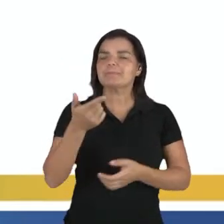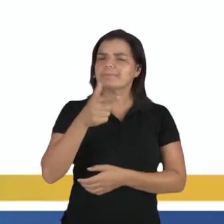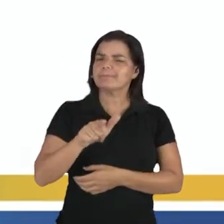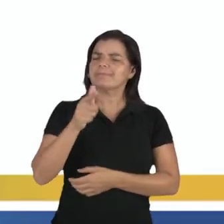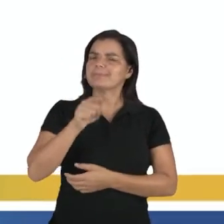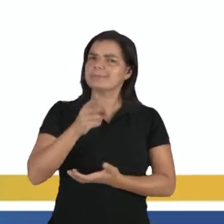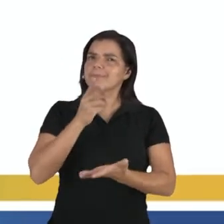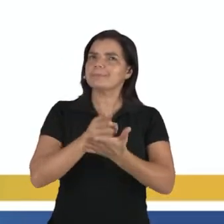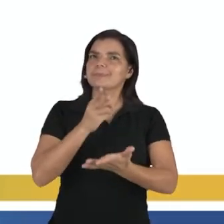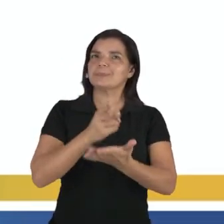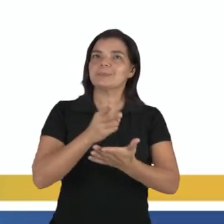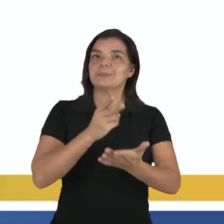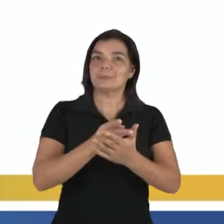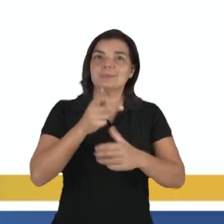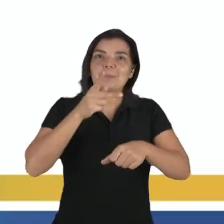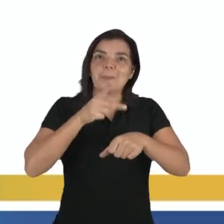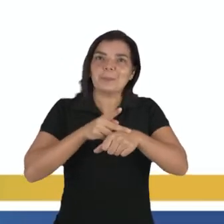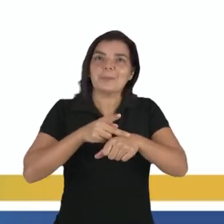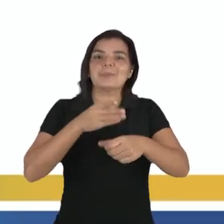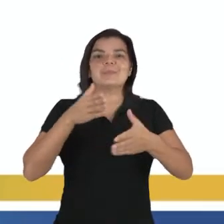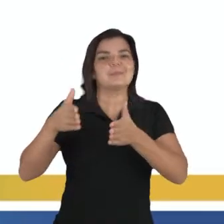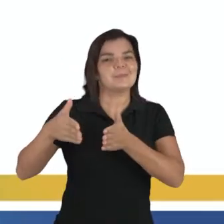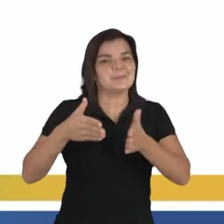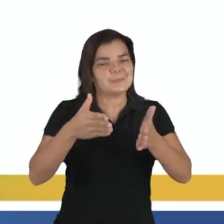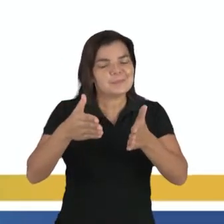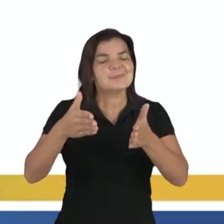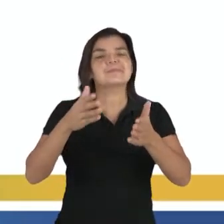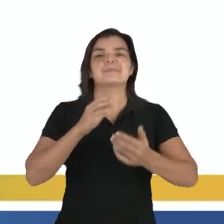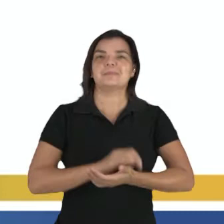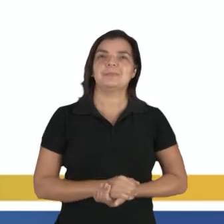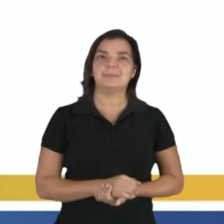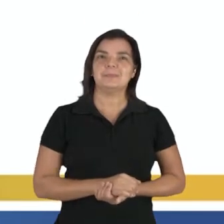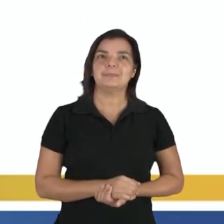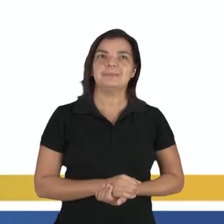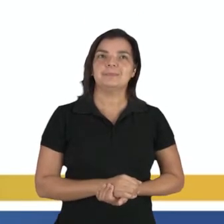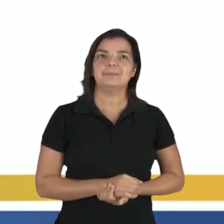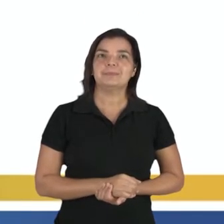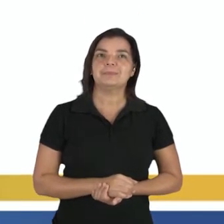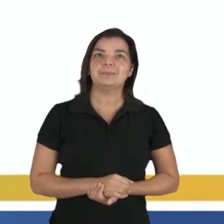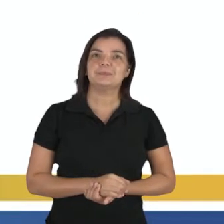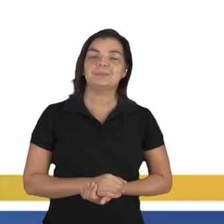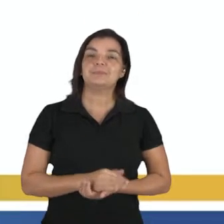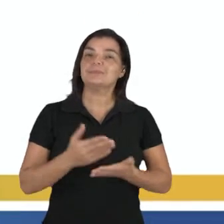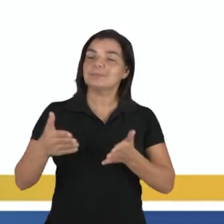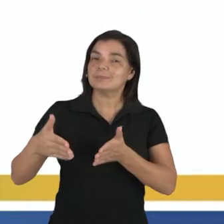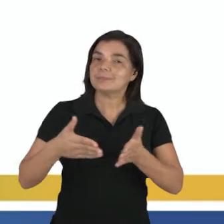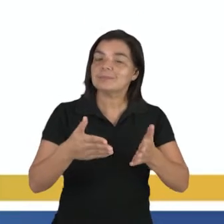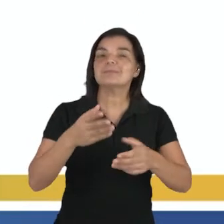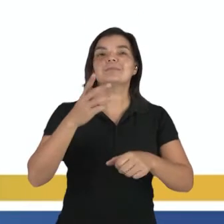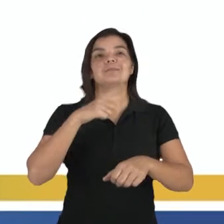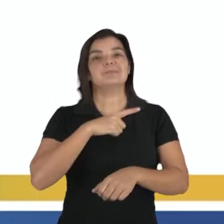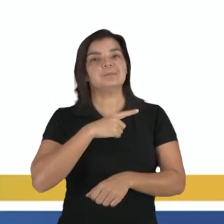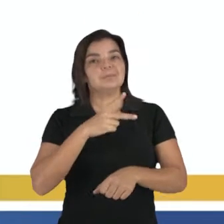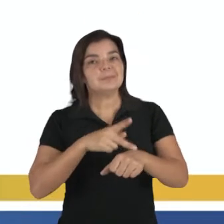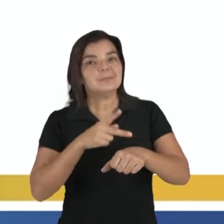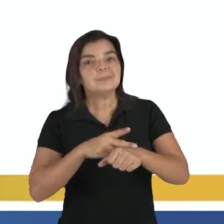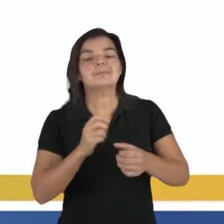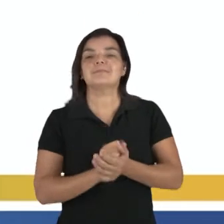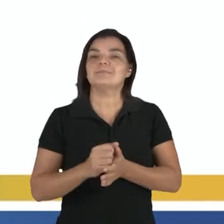Há uma repetição constante de que a pedra está no meio do caminho. No meio do caminho tinha